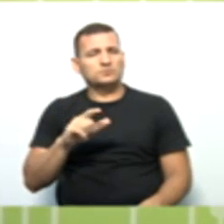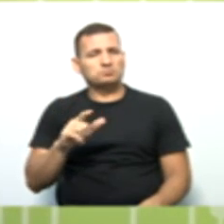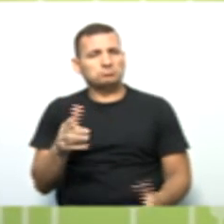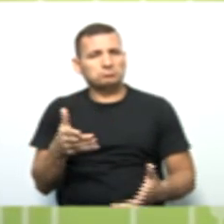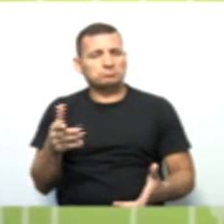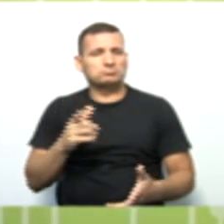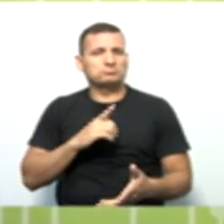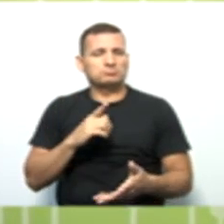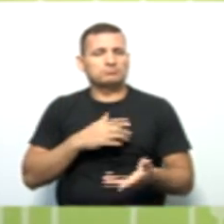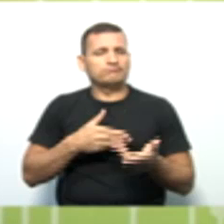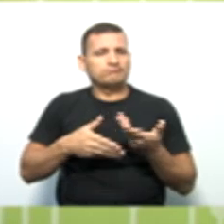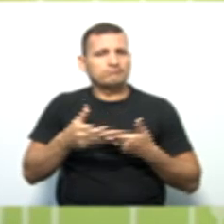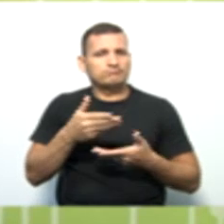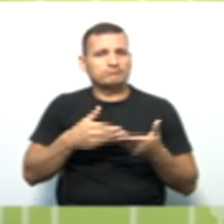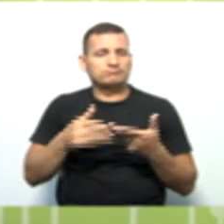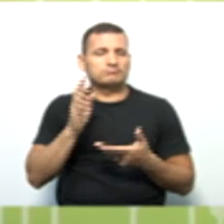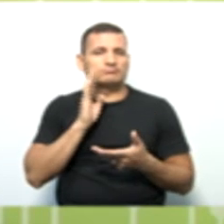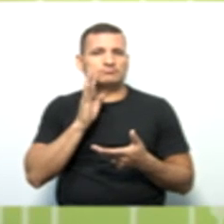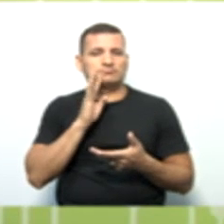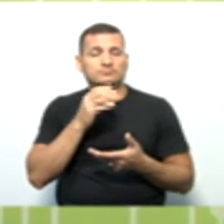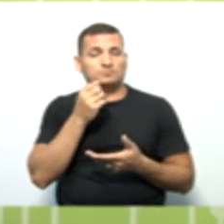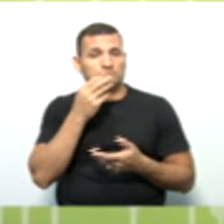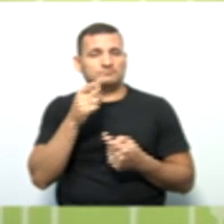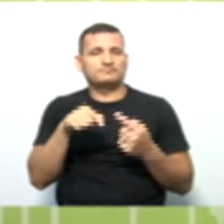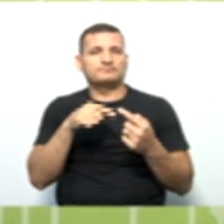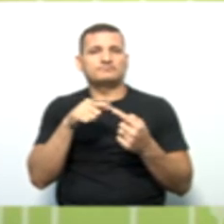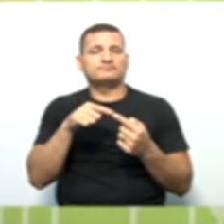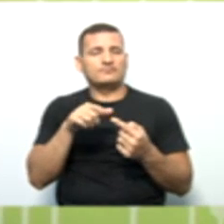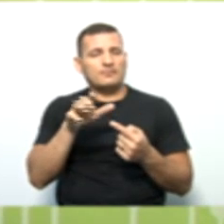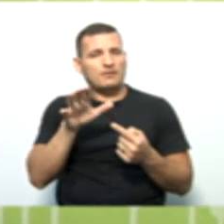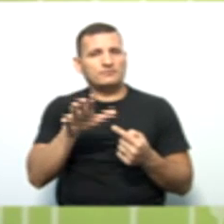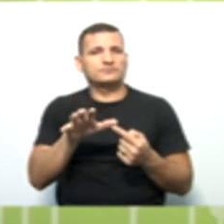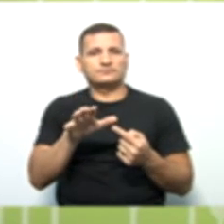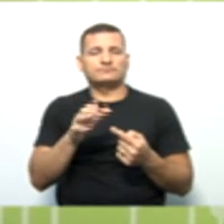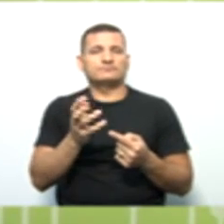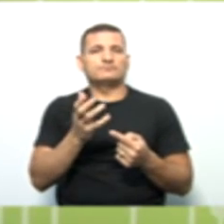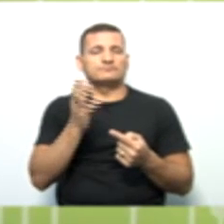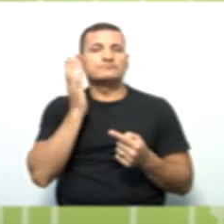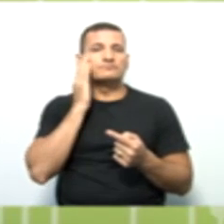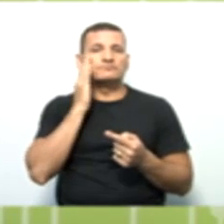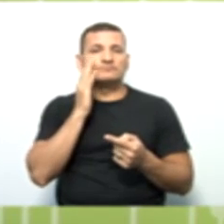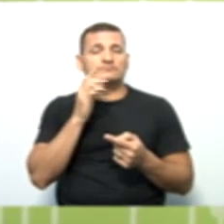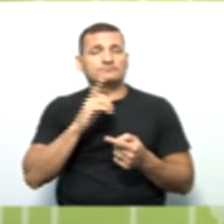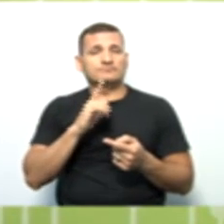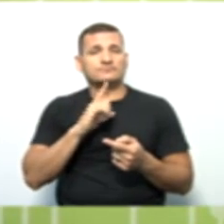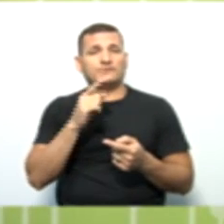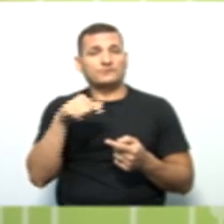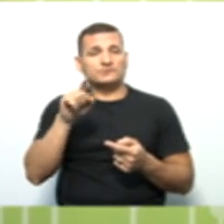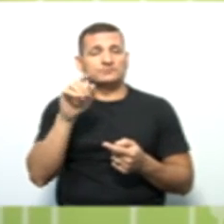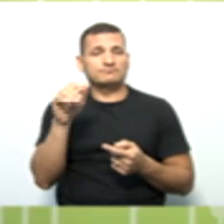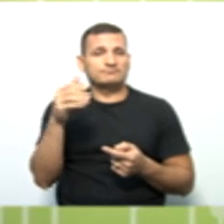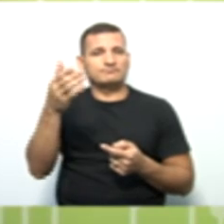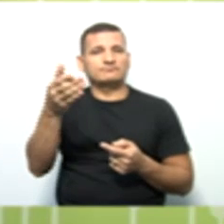fazendo interação com a gente. Legal, o objetivo é esse mesmo, né, para que a gente possa saber que tem alguém aí